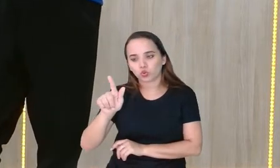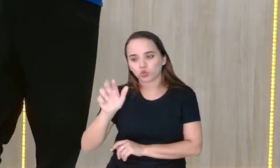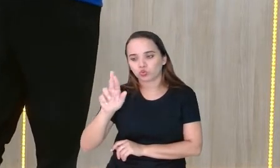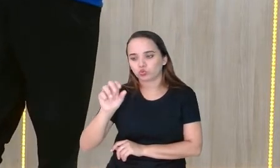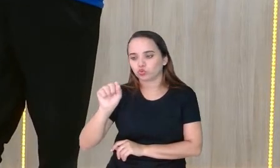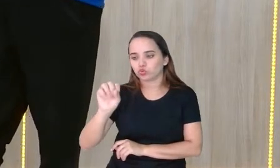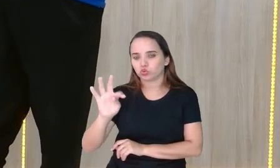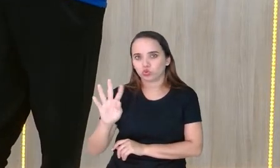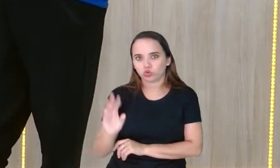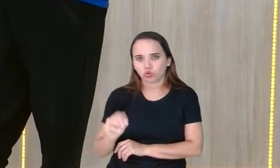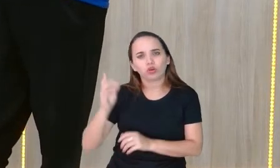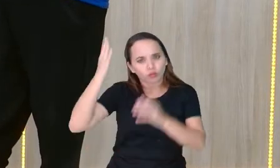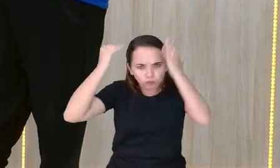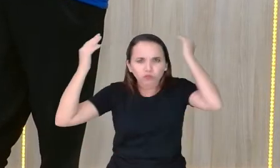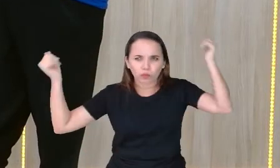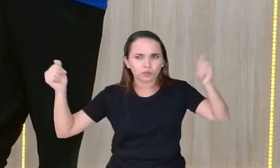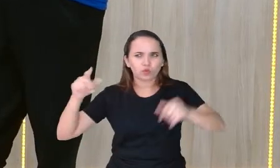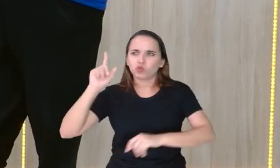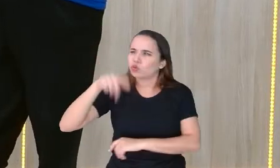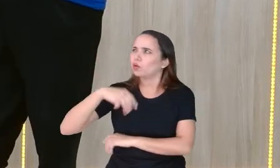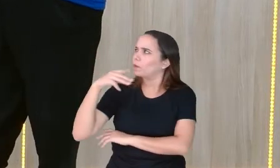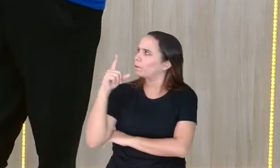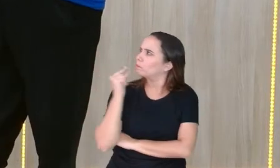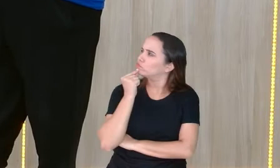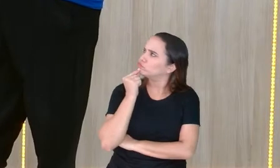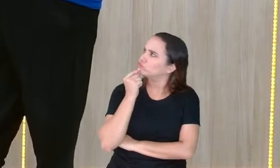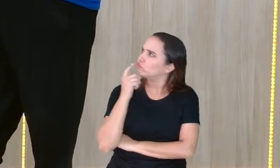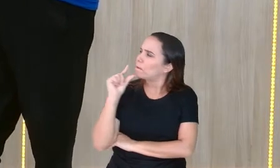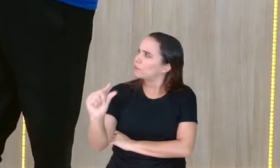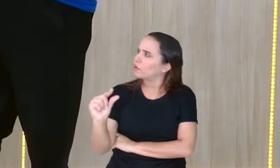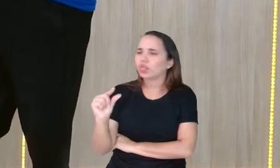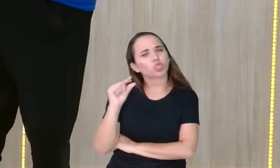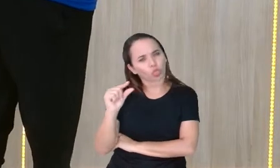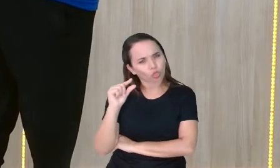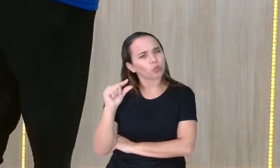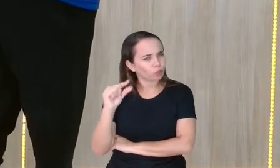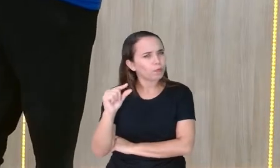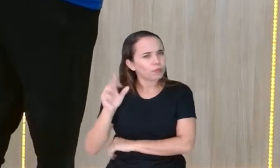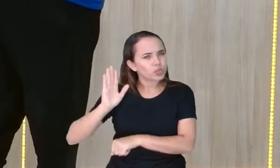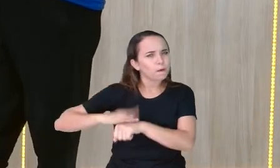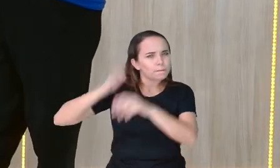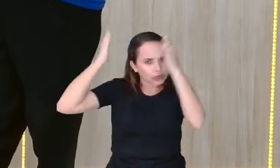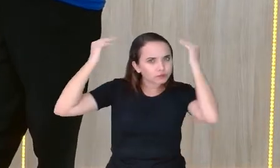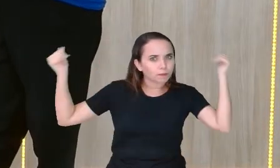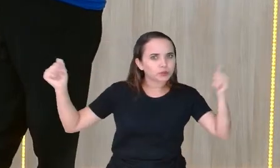famosos. E eu acho que é o miniconto, o menor miniconto mais famoso, sabe?